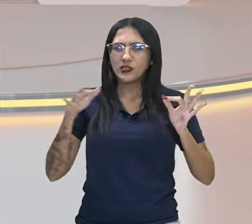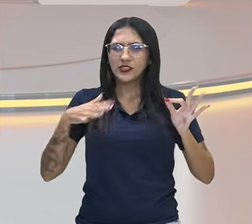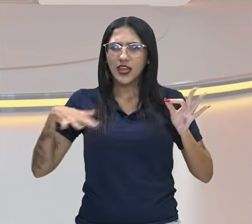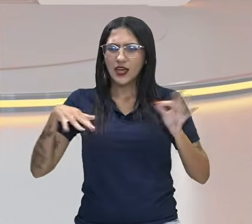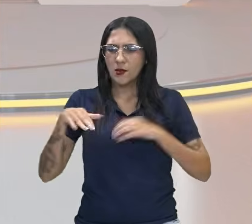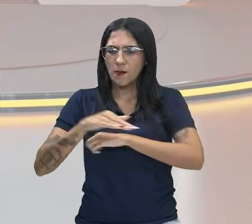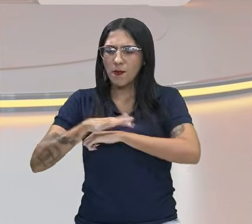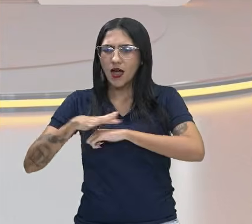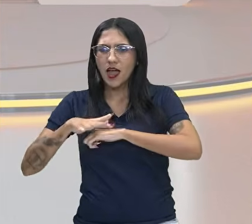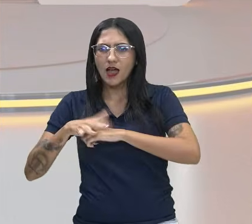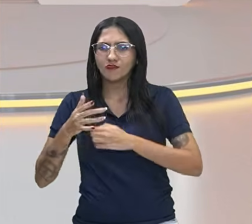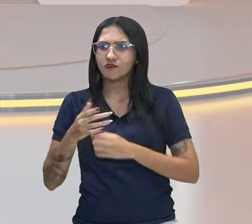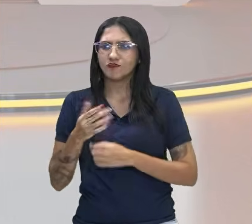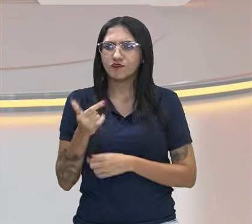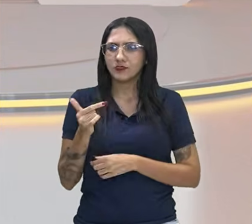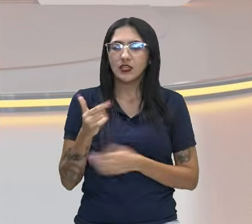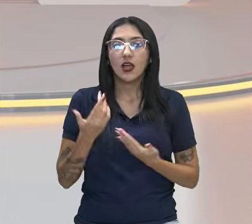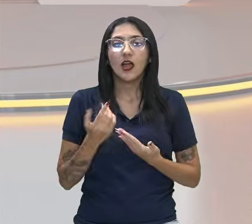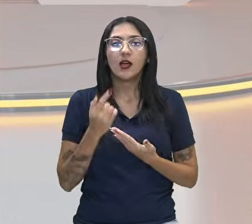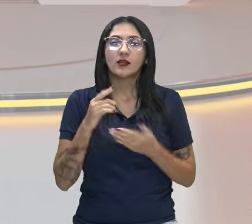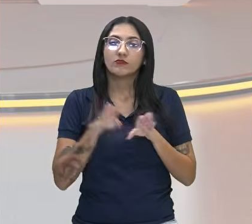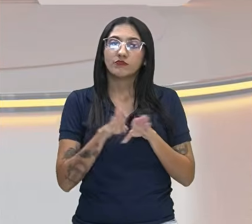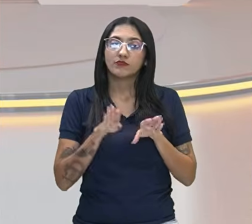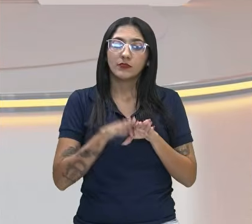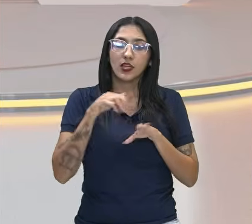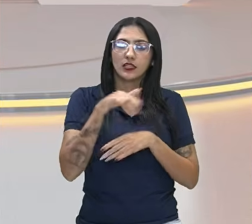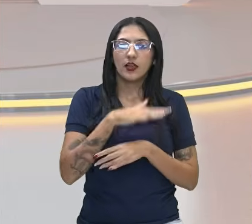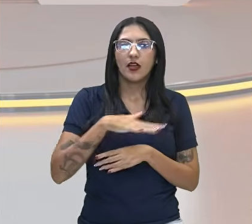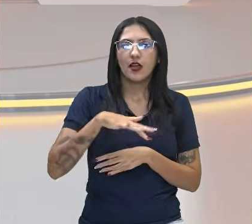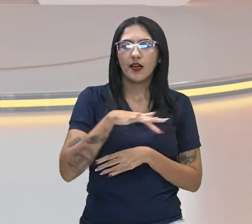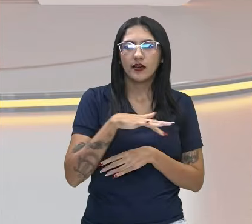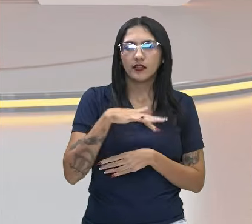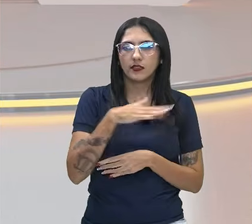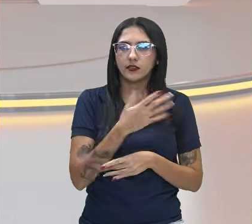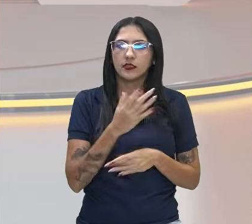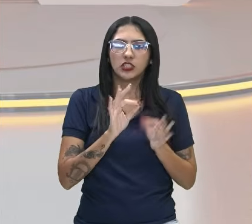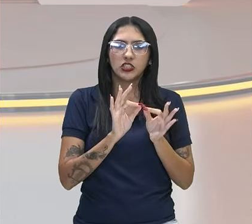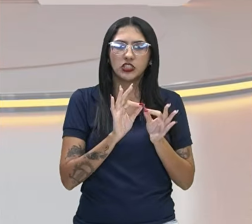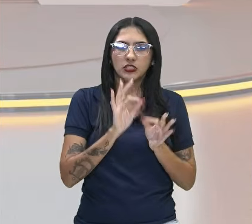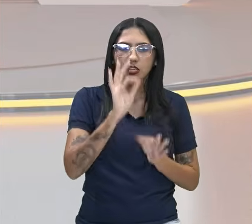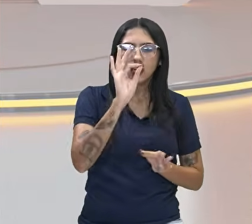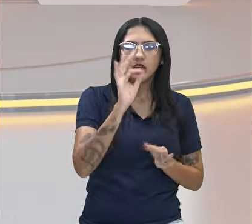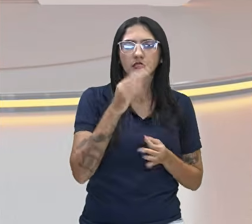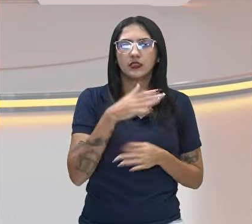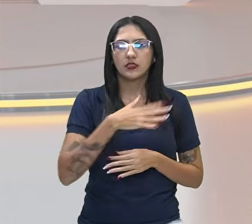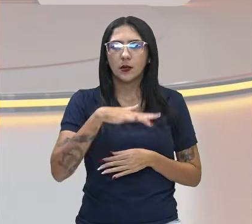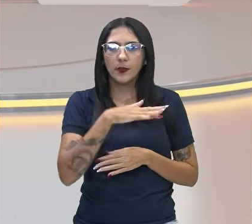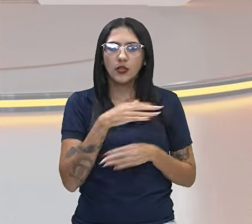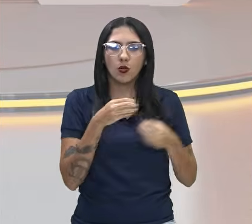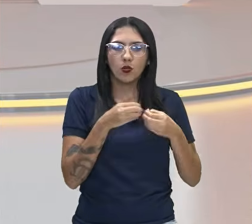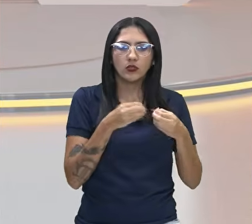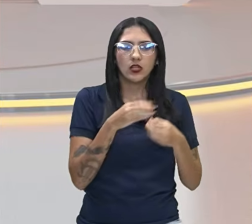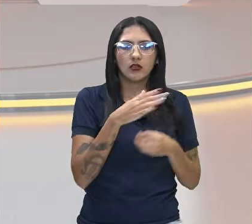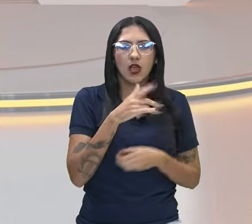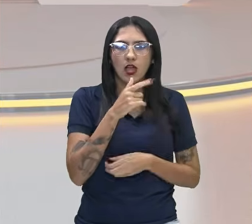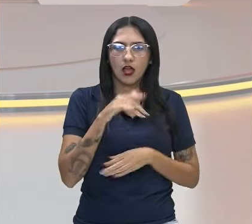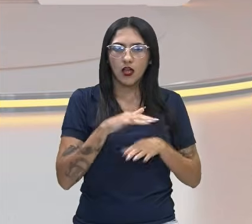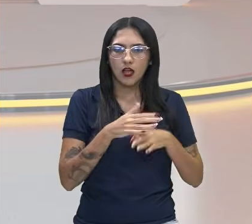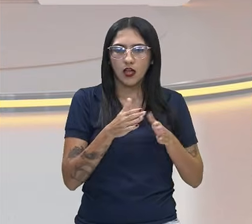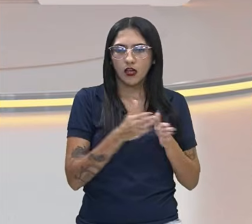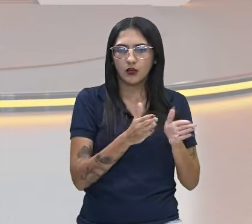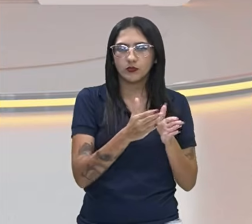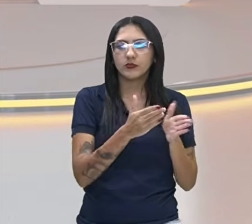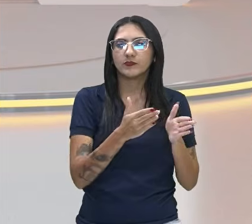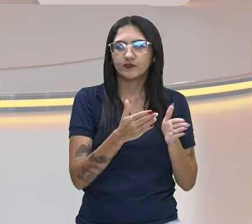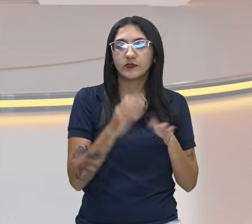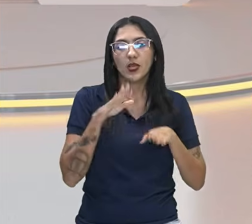Não, ainda tem a parte da altitude, ainda tem a latitude, então são diversos fatores para poder ser dado aquele tipo de